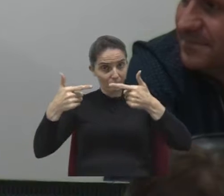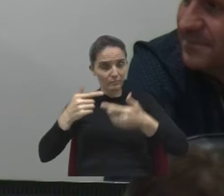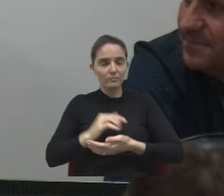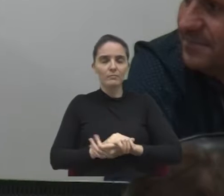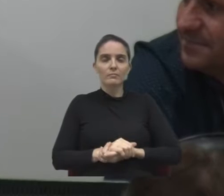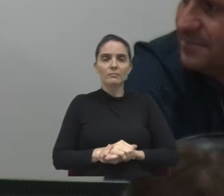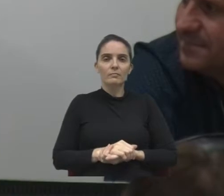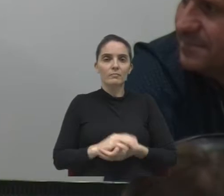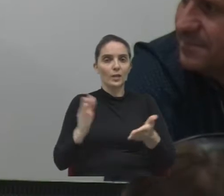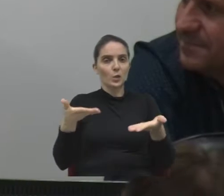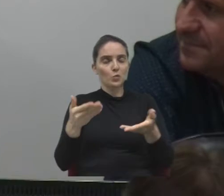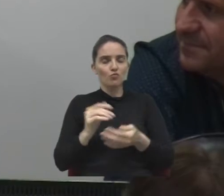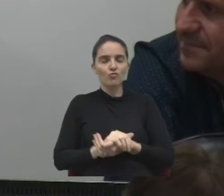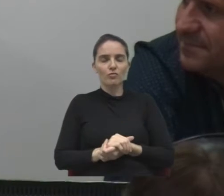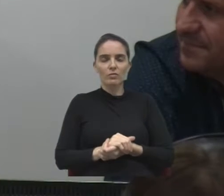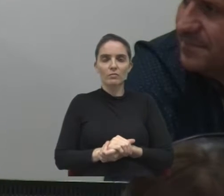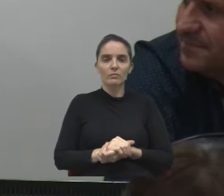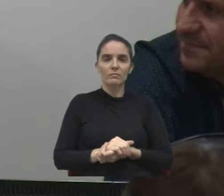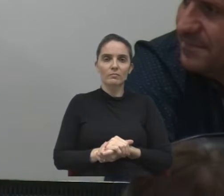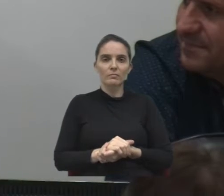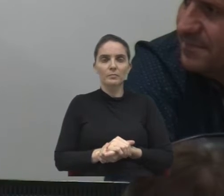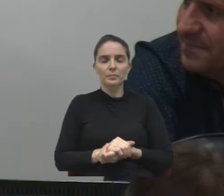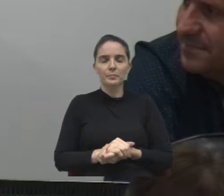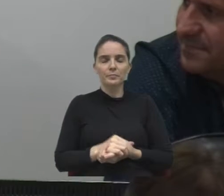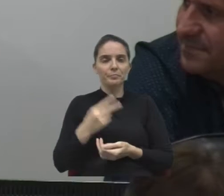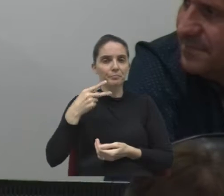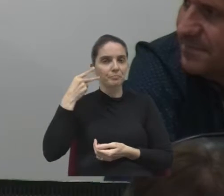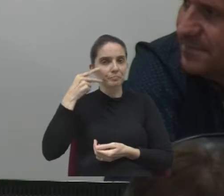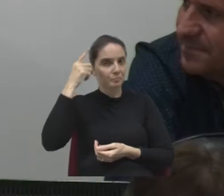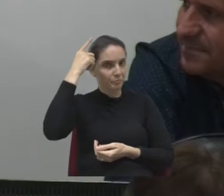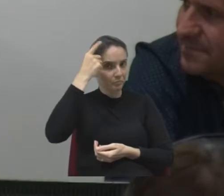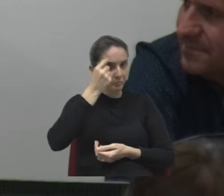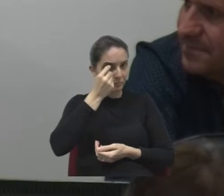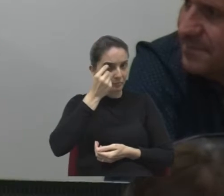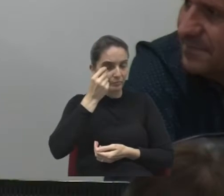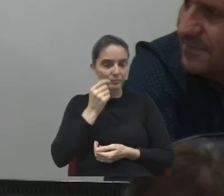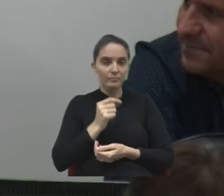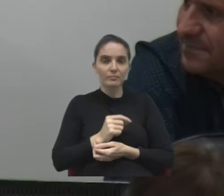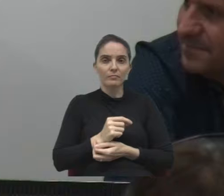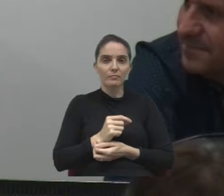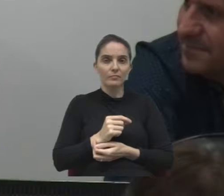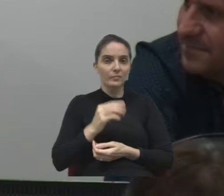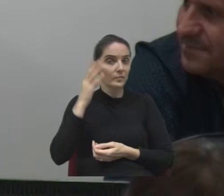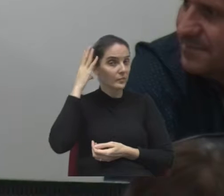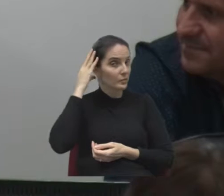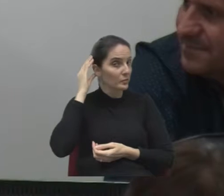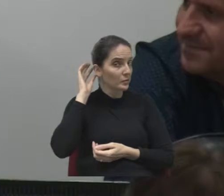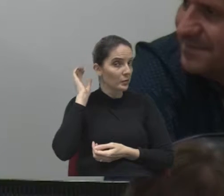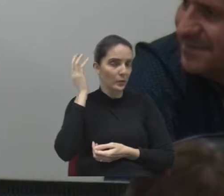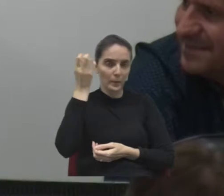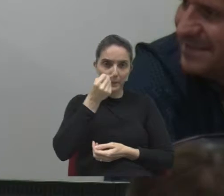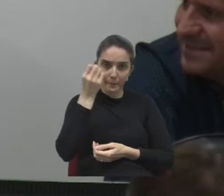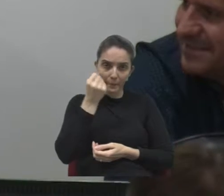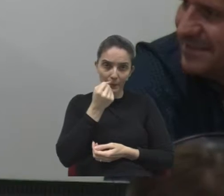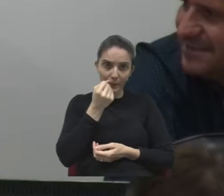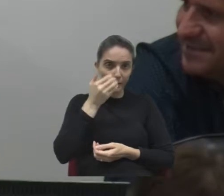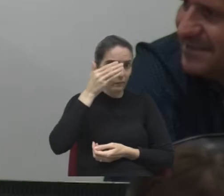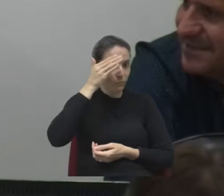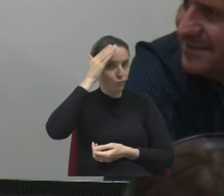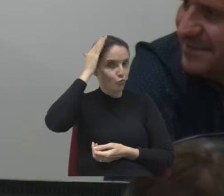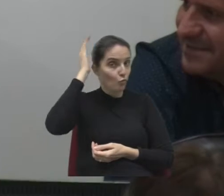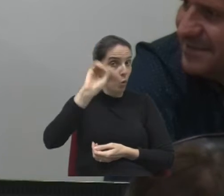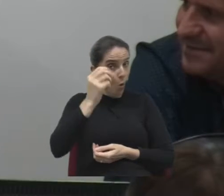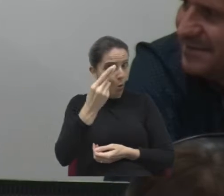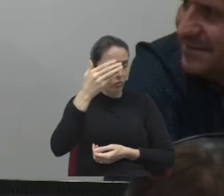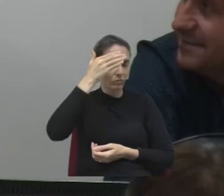Hoje, como disse o vereador Anderson, já com alguns cabelos brancos, outros sem cabelos. Como é o